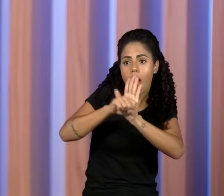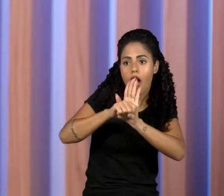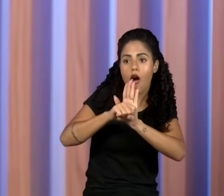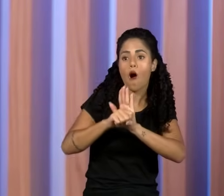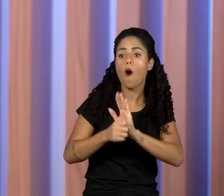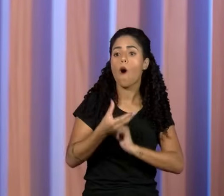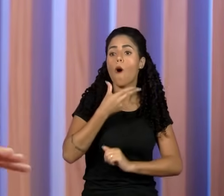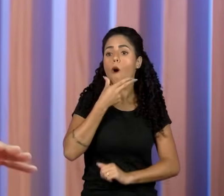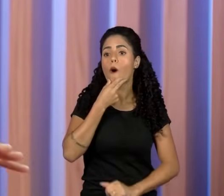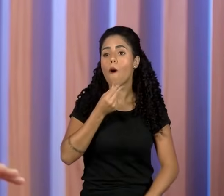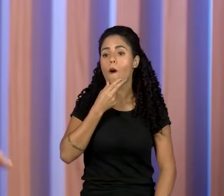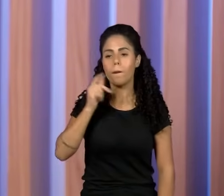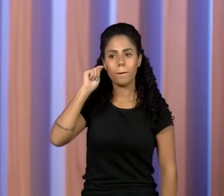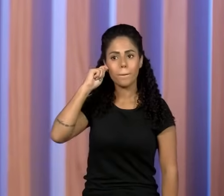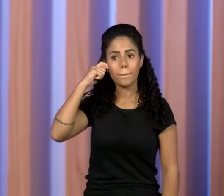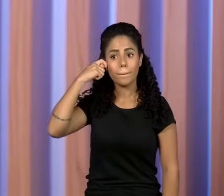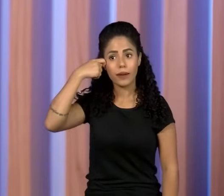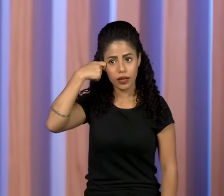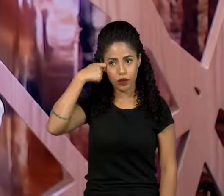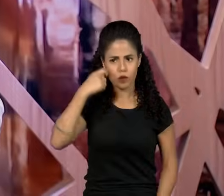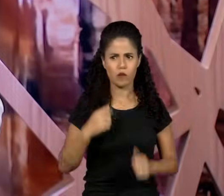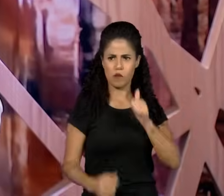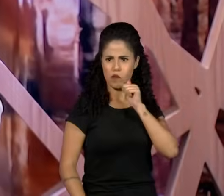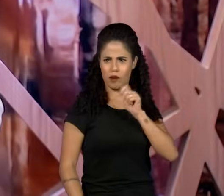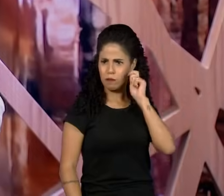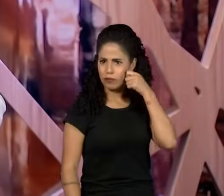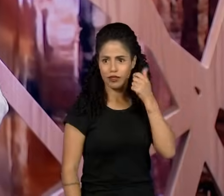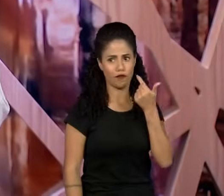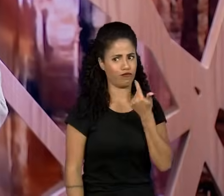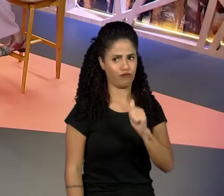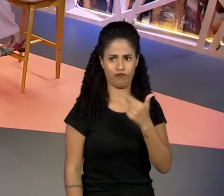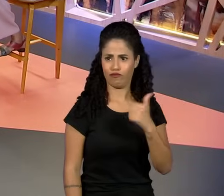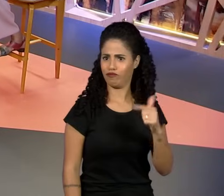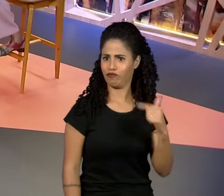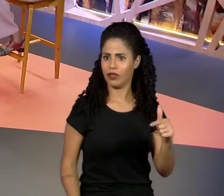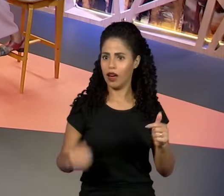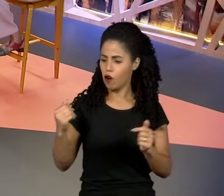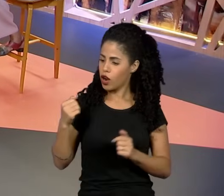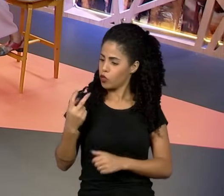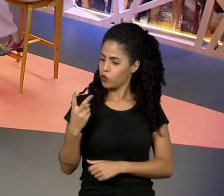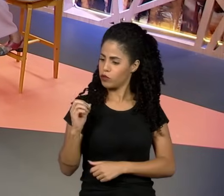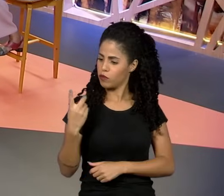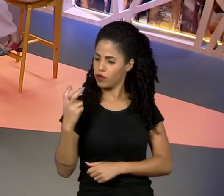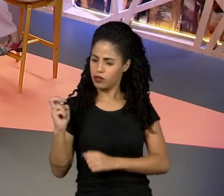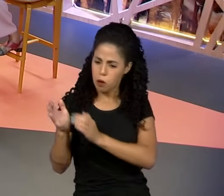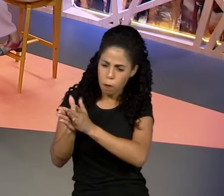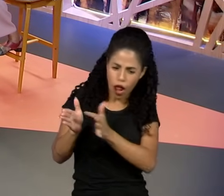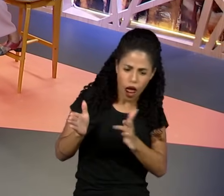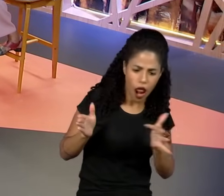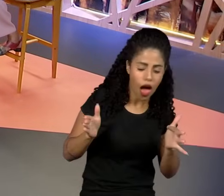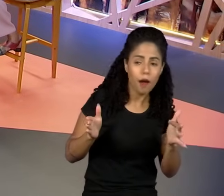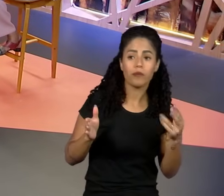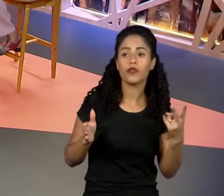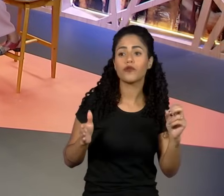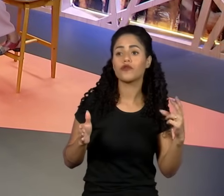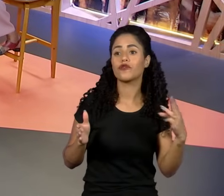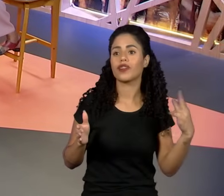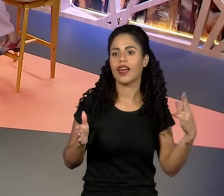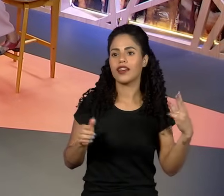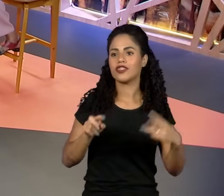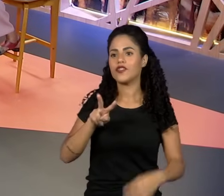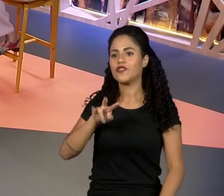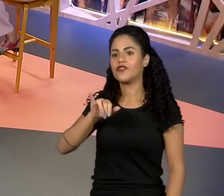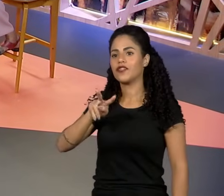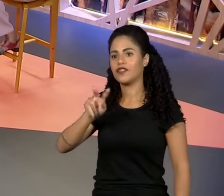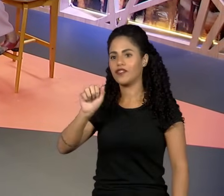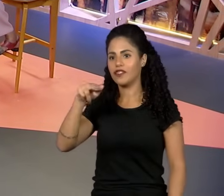homens negros e não existiam mulheres negras. De 2015 para cá, a gente teve, por exemplo, Viviane